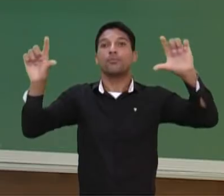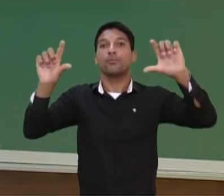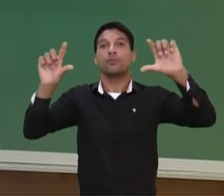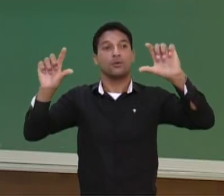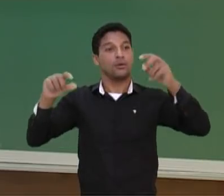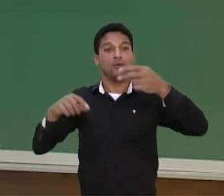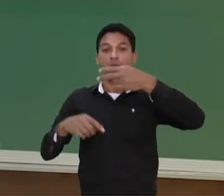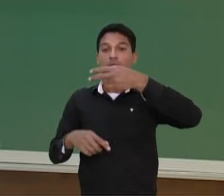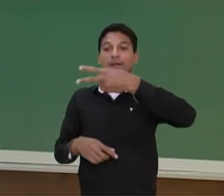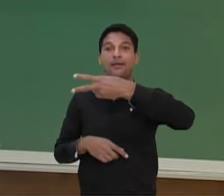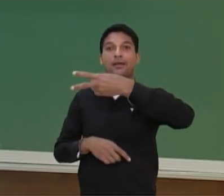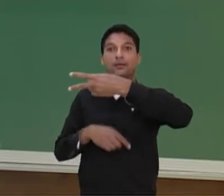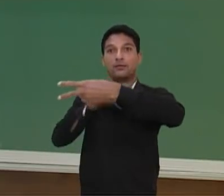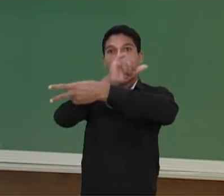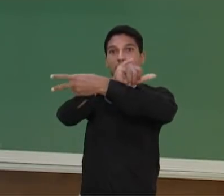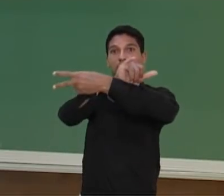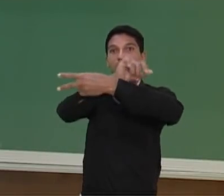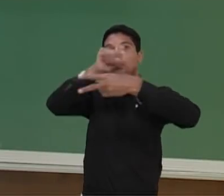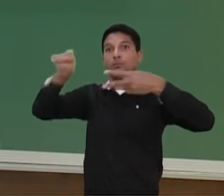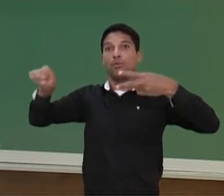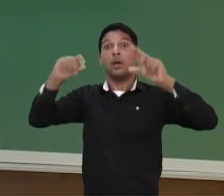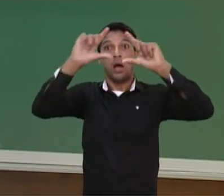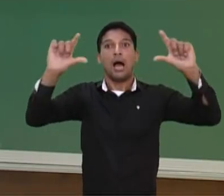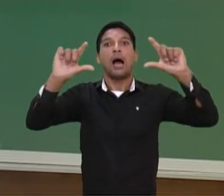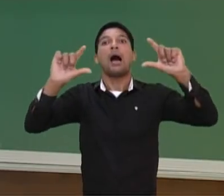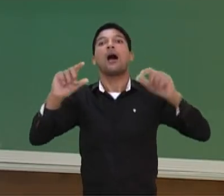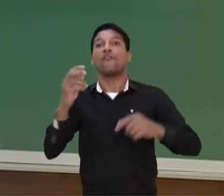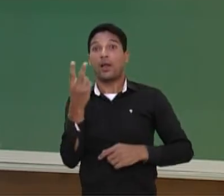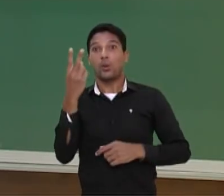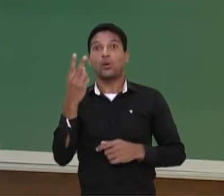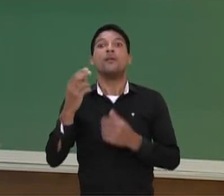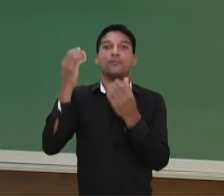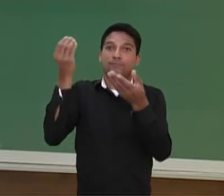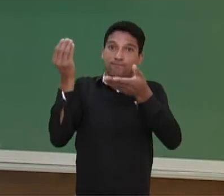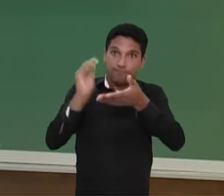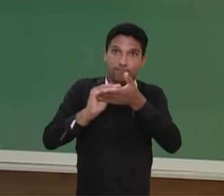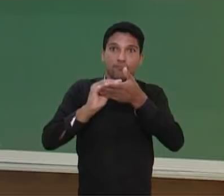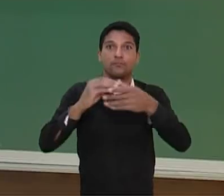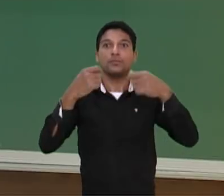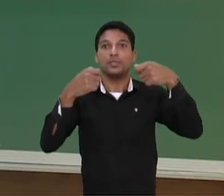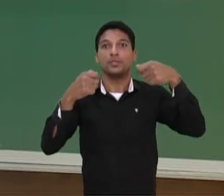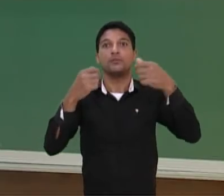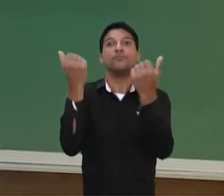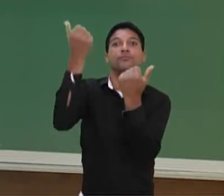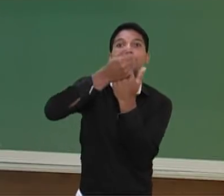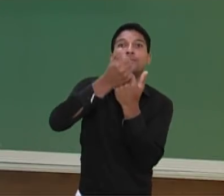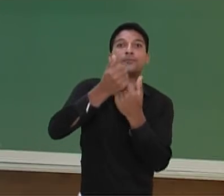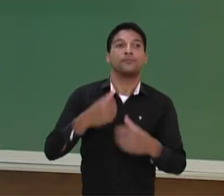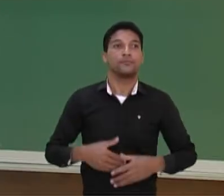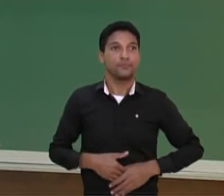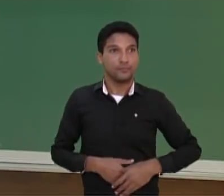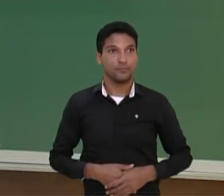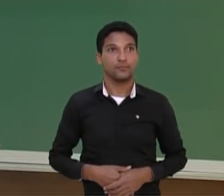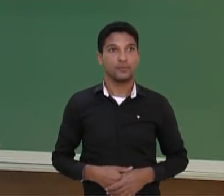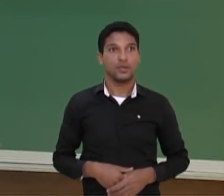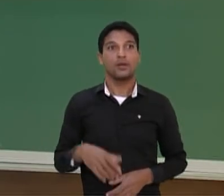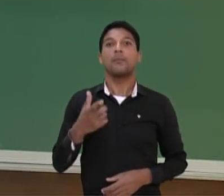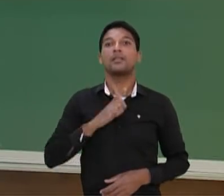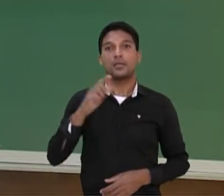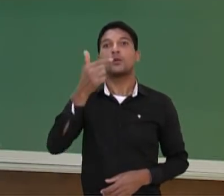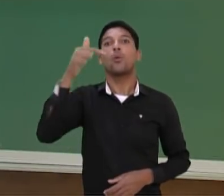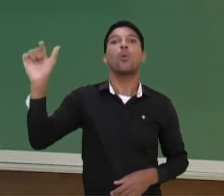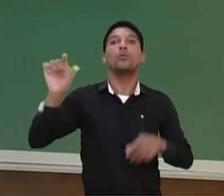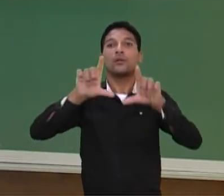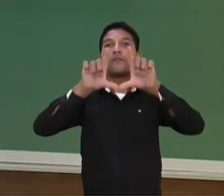exercício solicite imediatamente só o y do vértice, né, quando nós estivermos trabalhando com isso, eu tenho uma outra